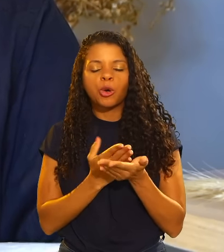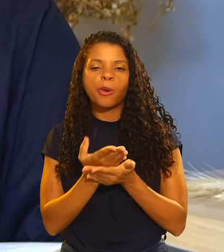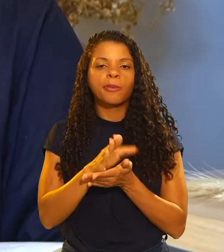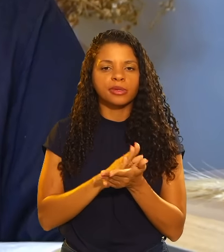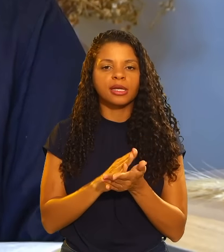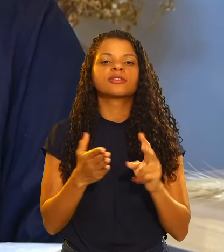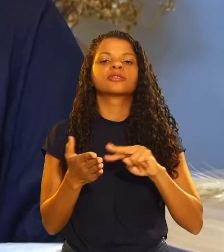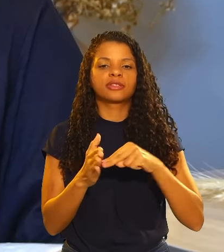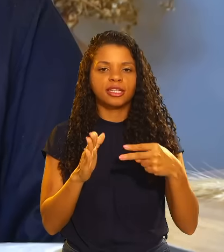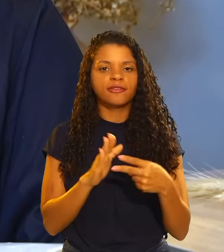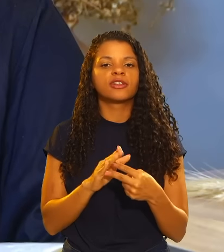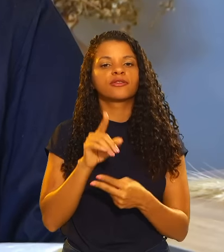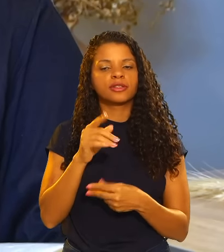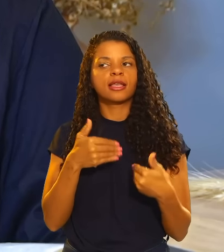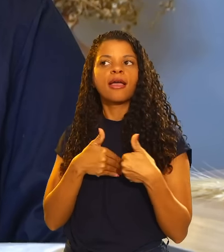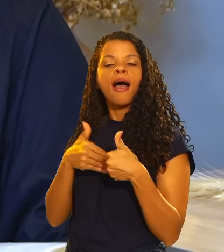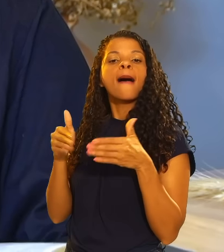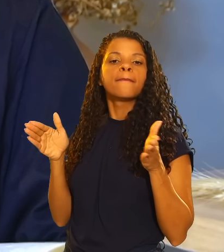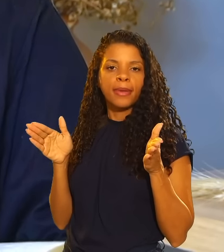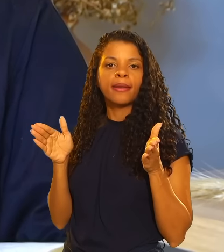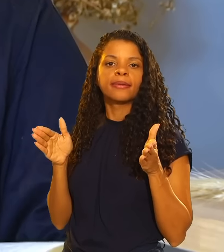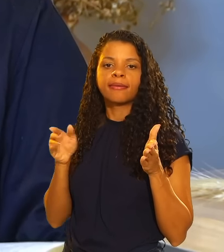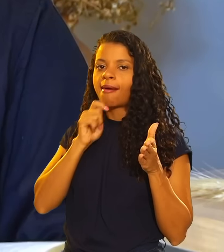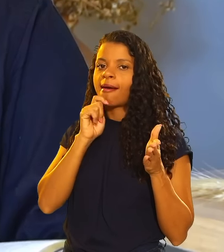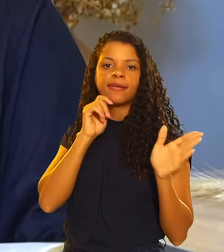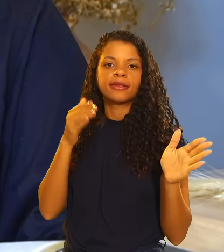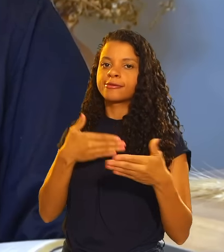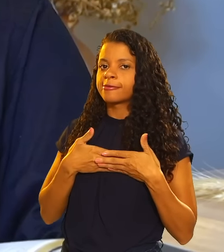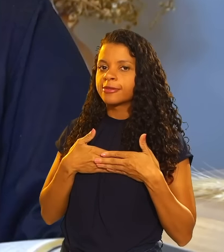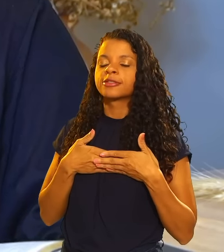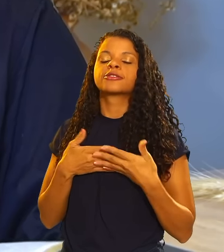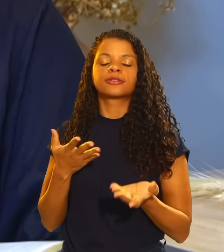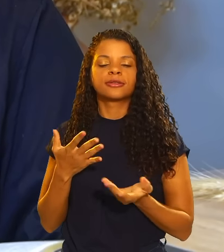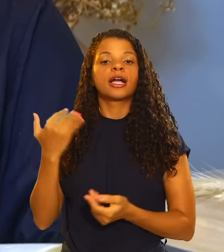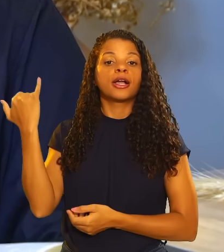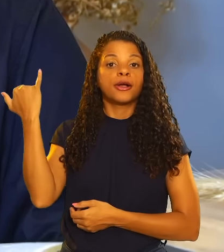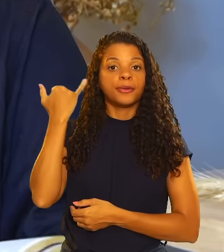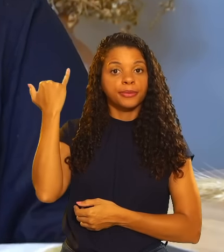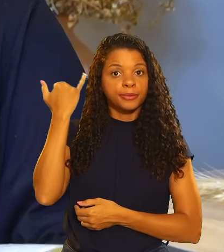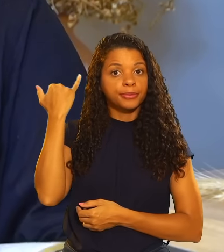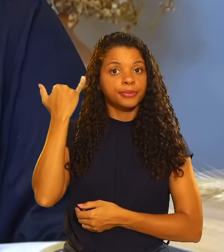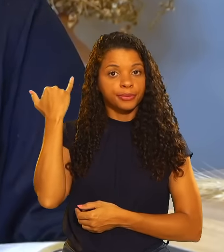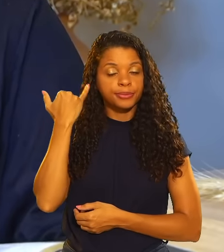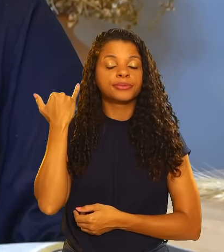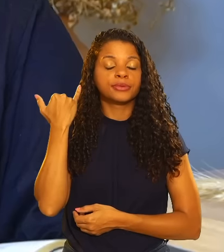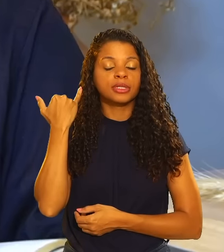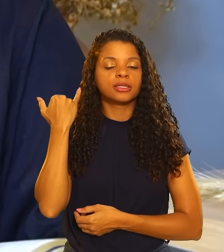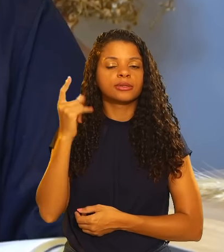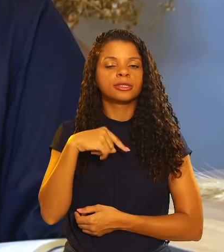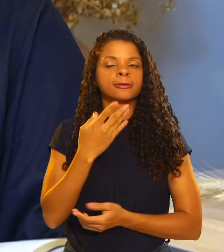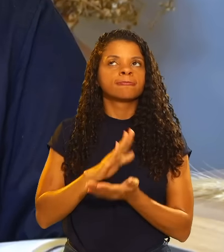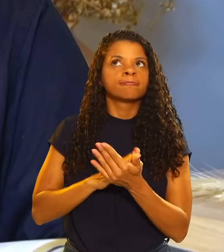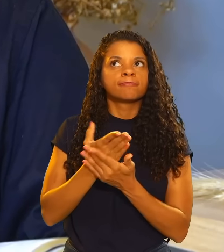nos convence do pecado, da justiça e do juízo. Enquanto você estiver ouvindo, sentindo esse chamado incômodo, é